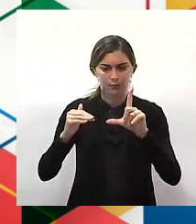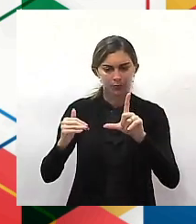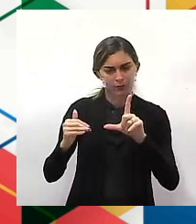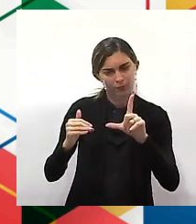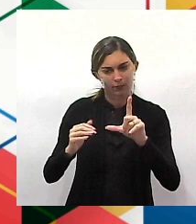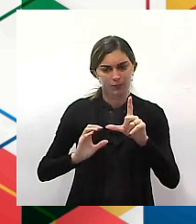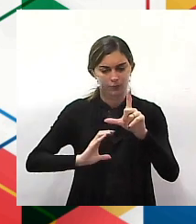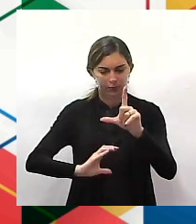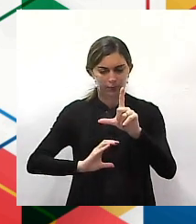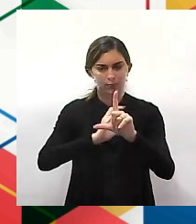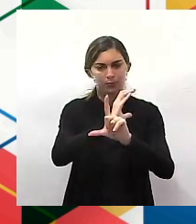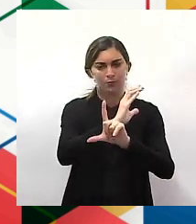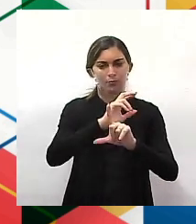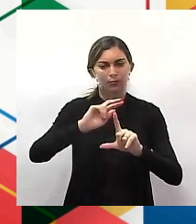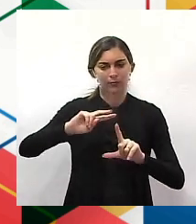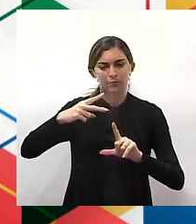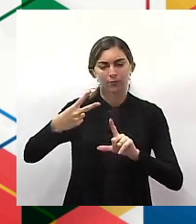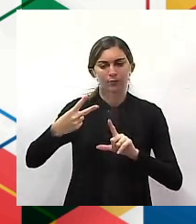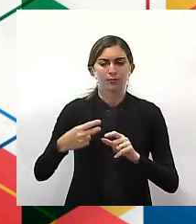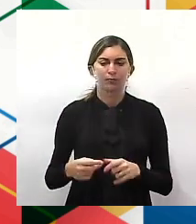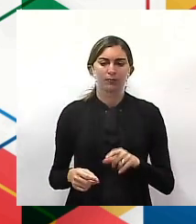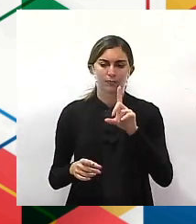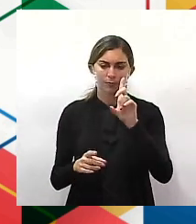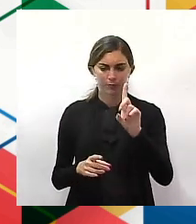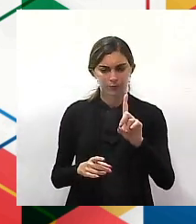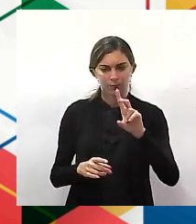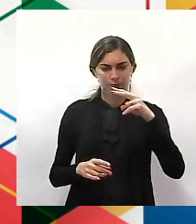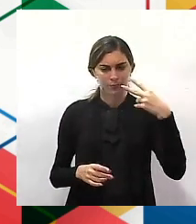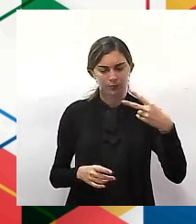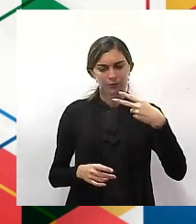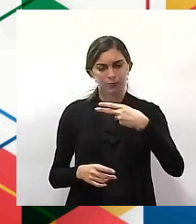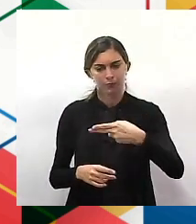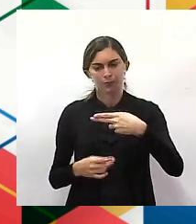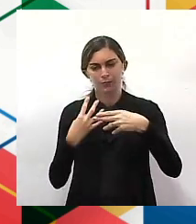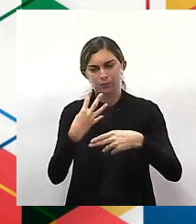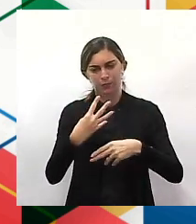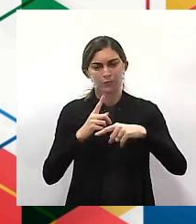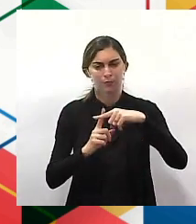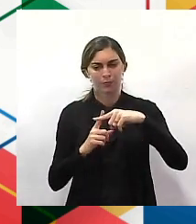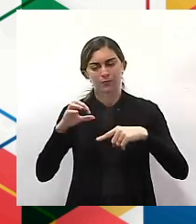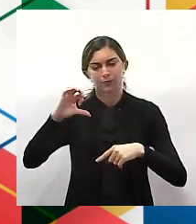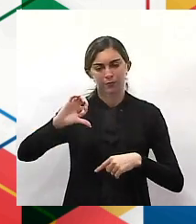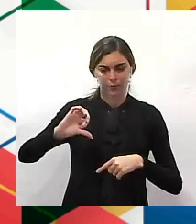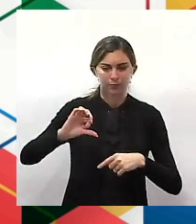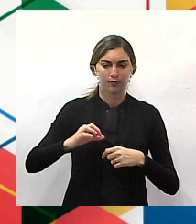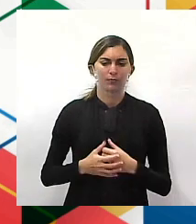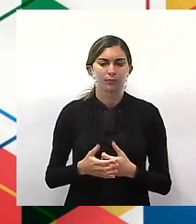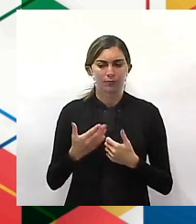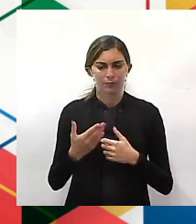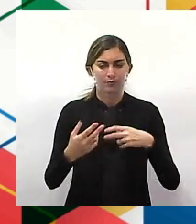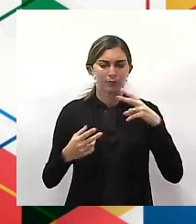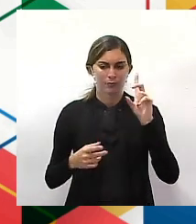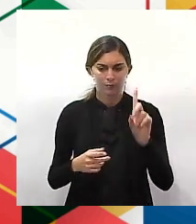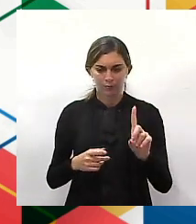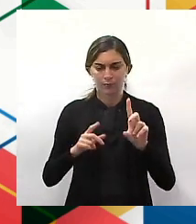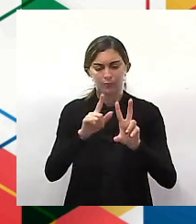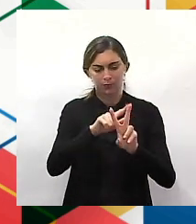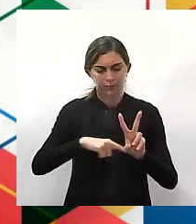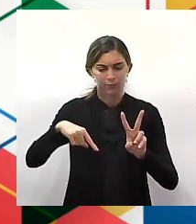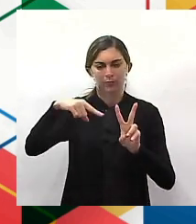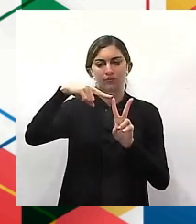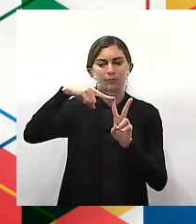segundo cateto ao quadrado. Aí a distância de A até B fica 4 mais 9 e ali vai dar a raiz